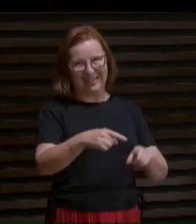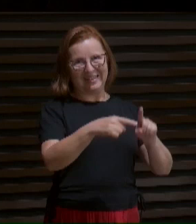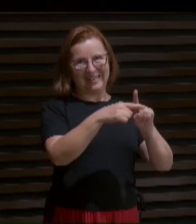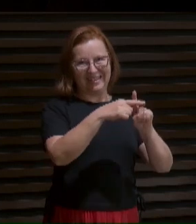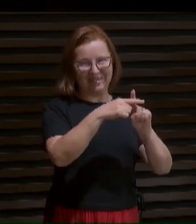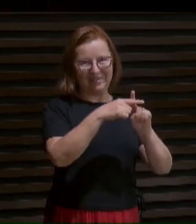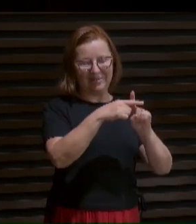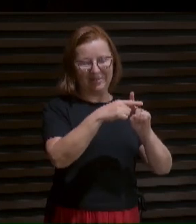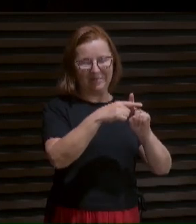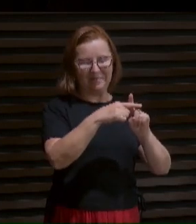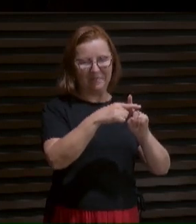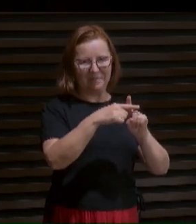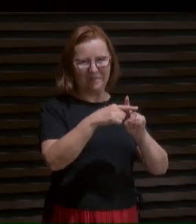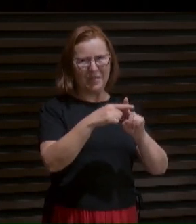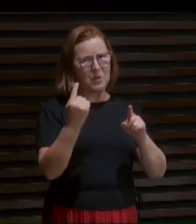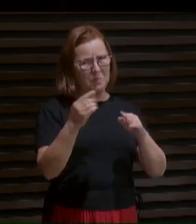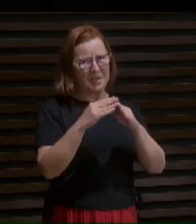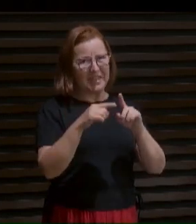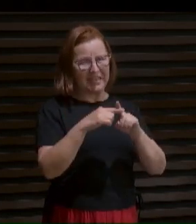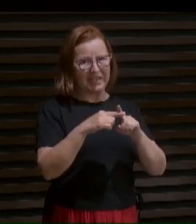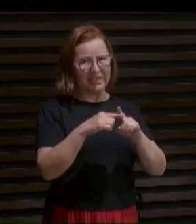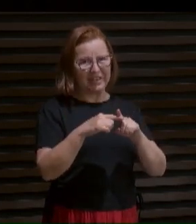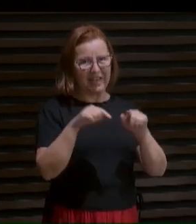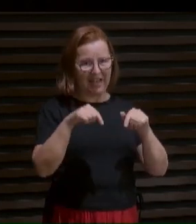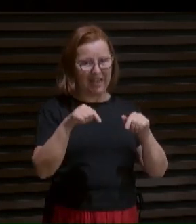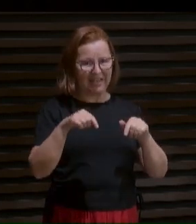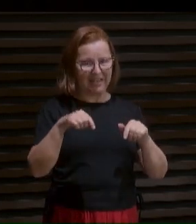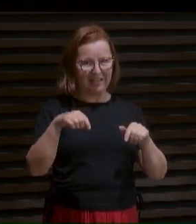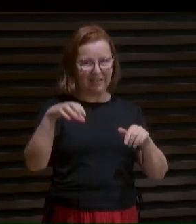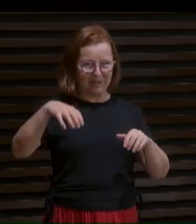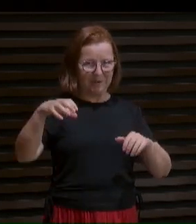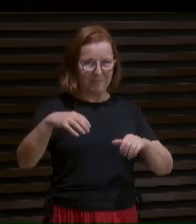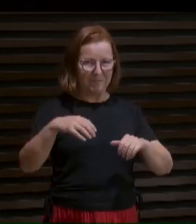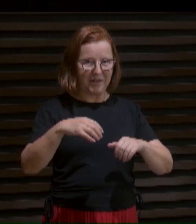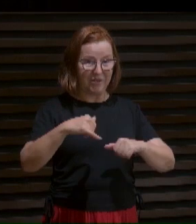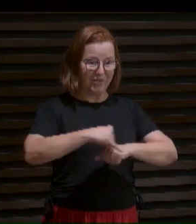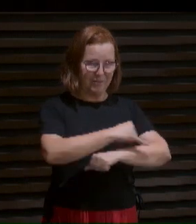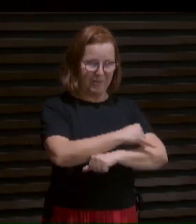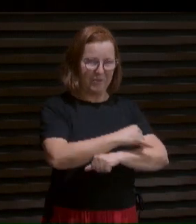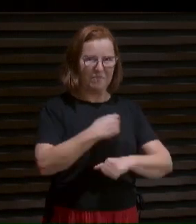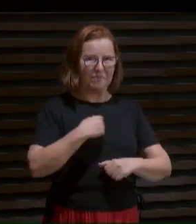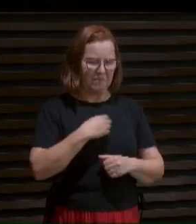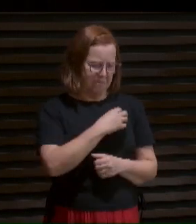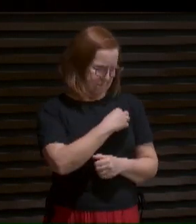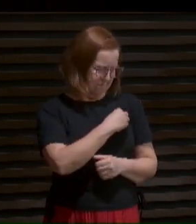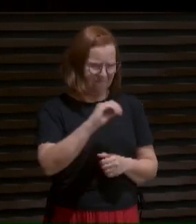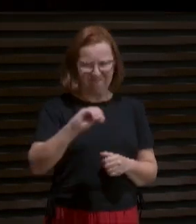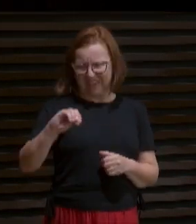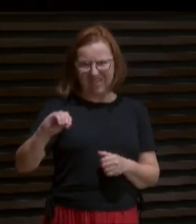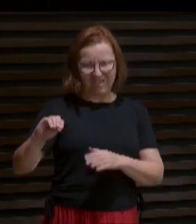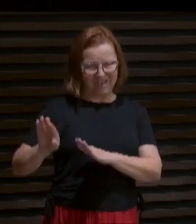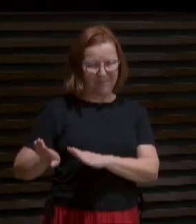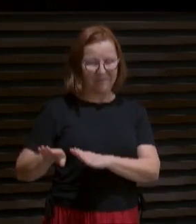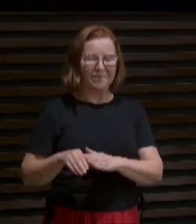do aeroporto, igreja missionária, eu arranquei da lapela